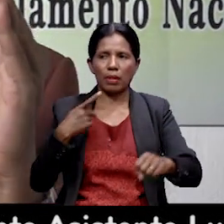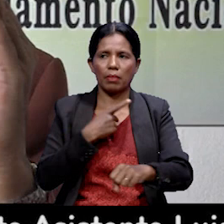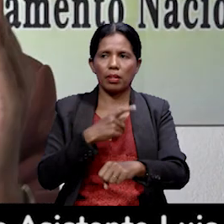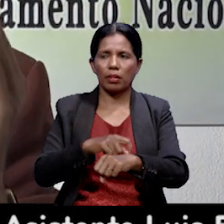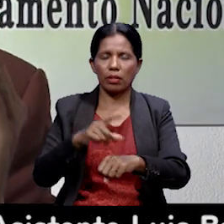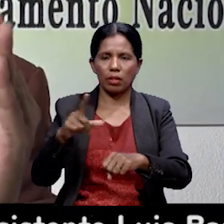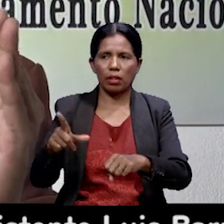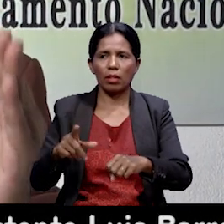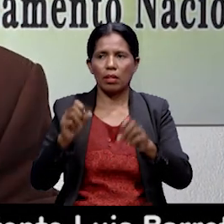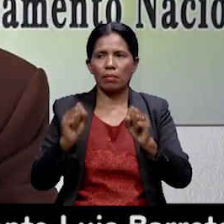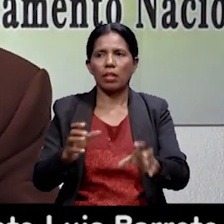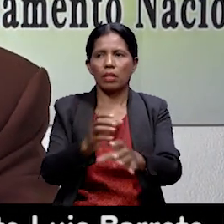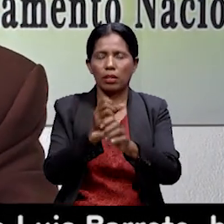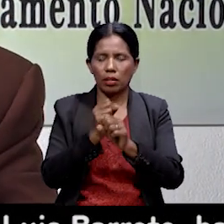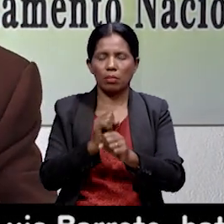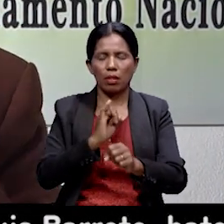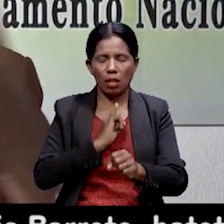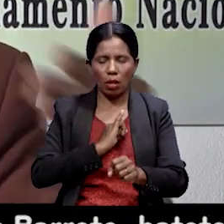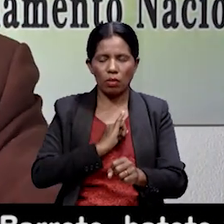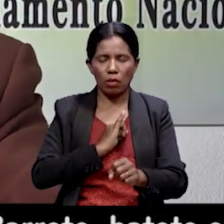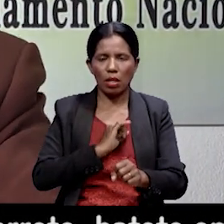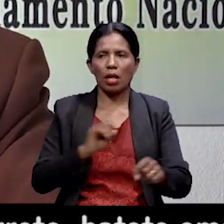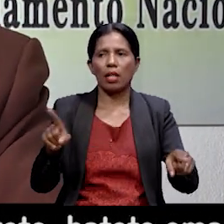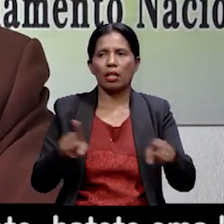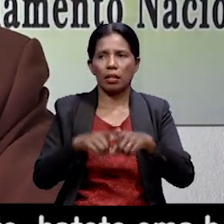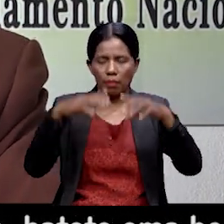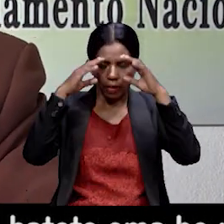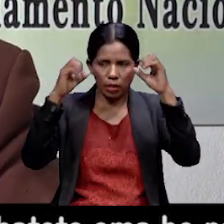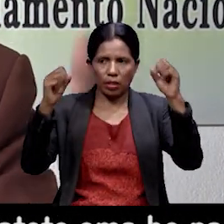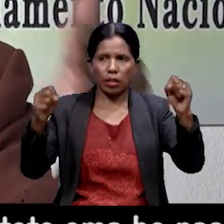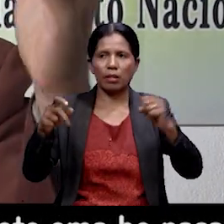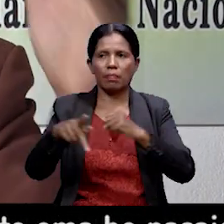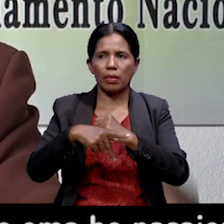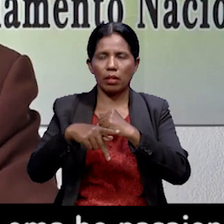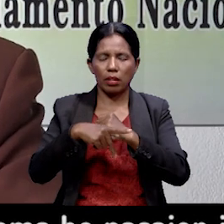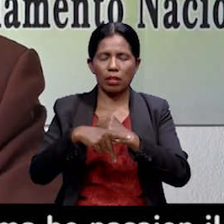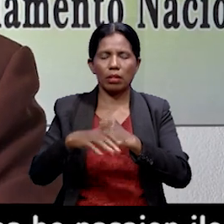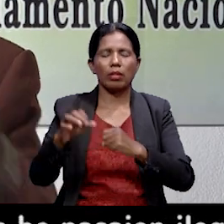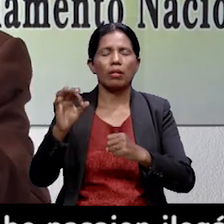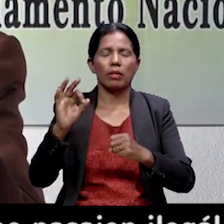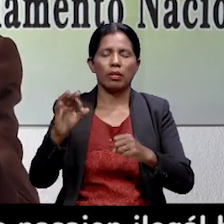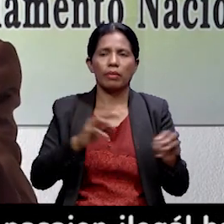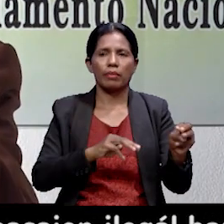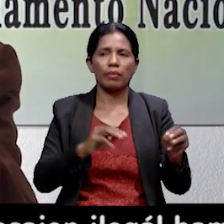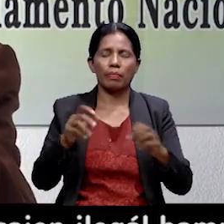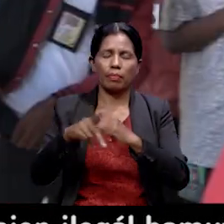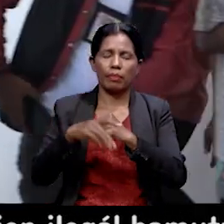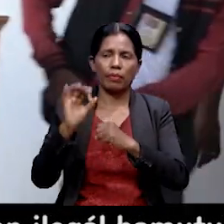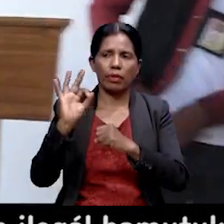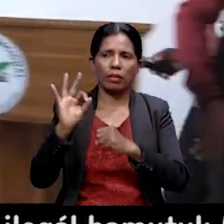belíssimo, atahau exílio de Jesus, no dar presidente interino frente à mudança pela primeira vez, embora